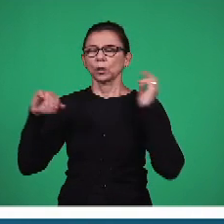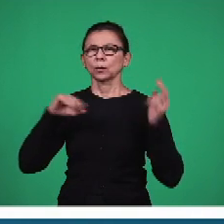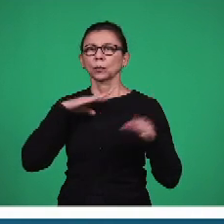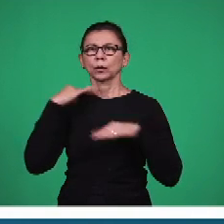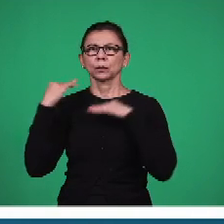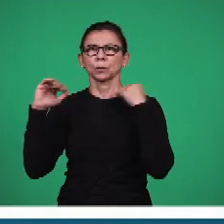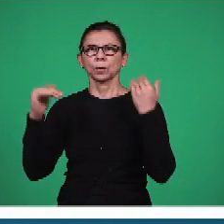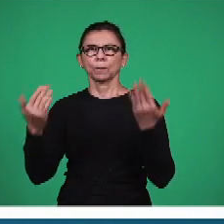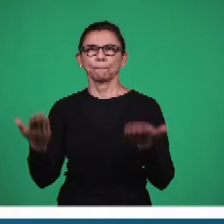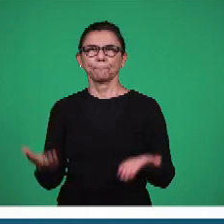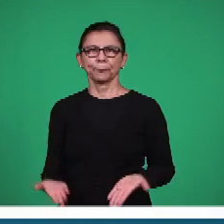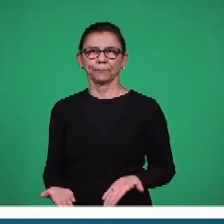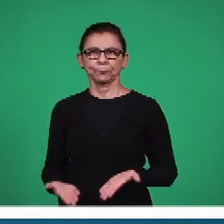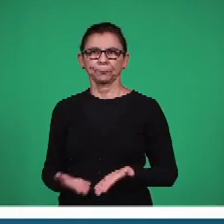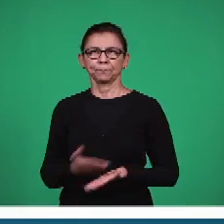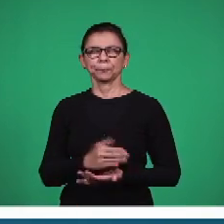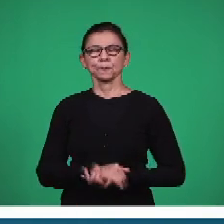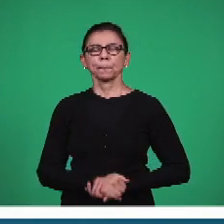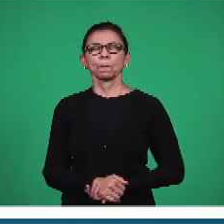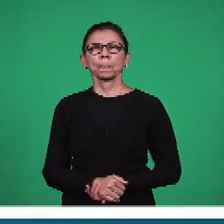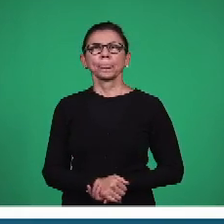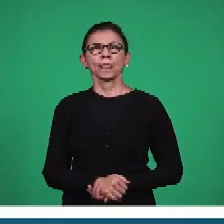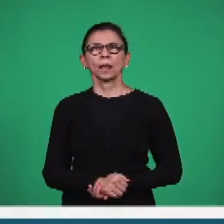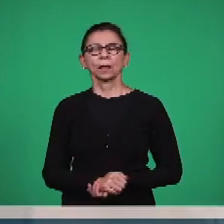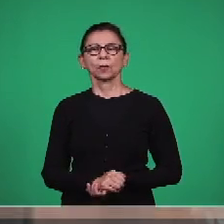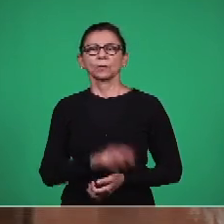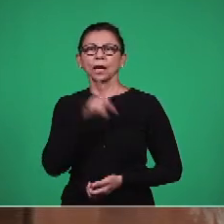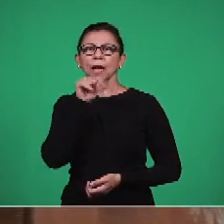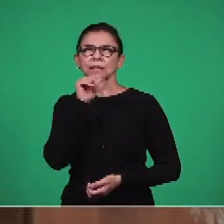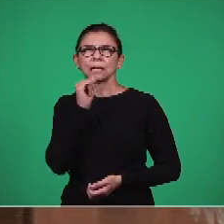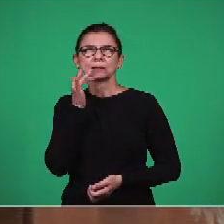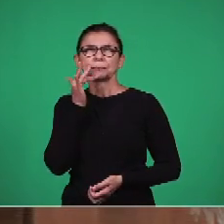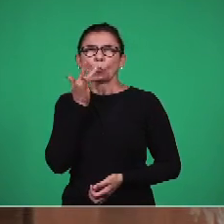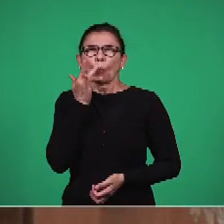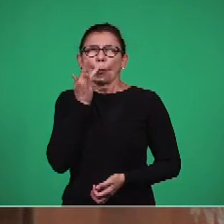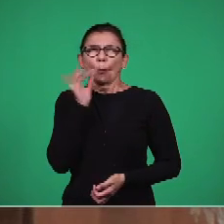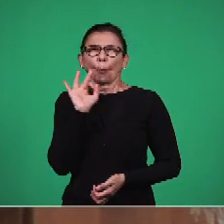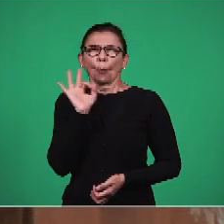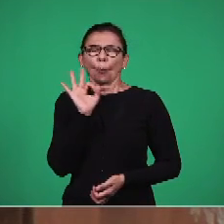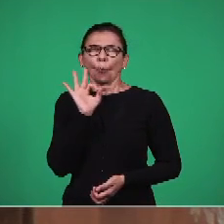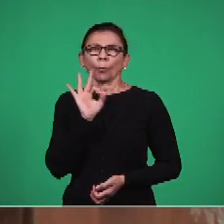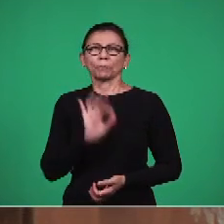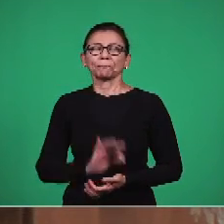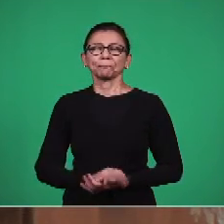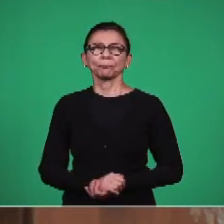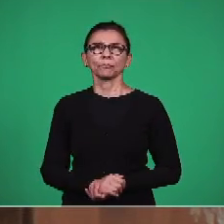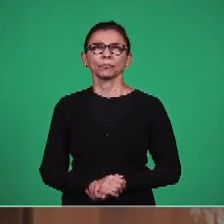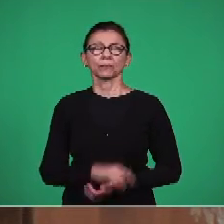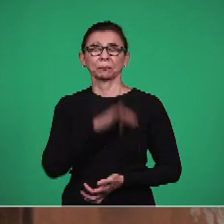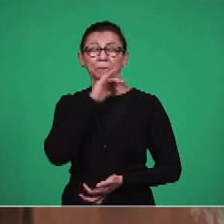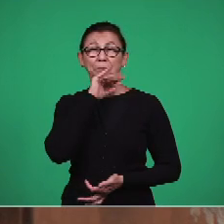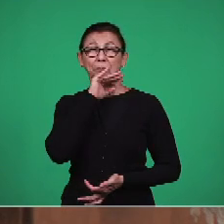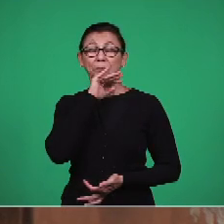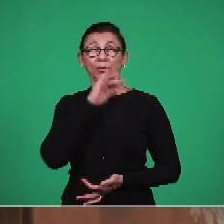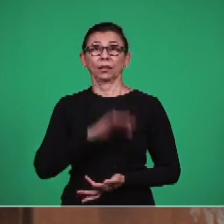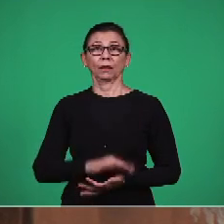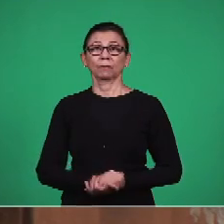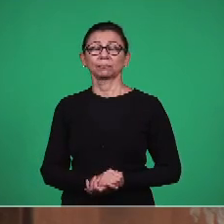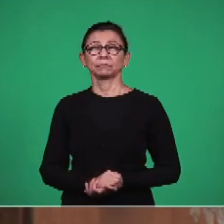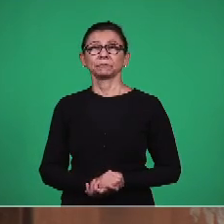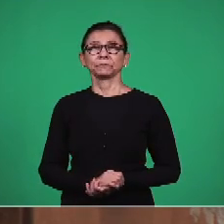amargas. Eu vou entrar aqui agora para responder isso aqui. Então, o que aconteceu? A